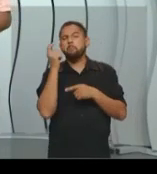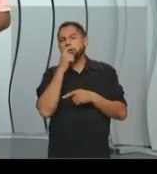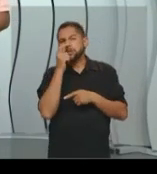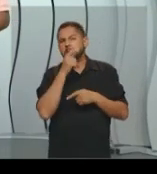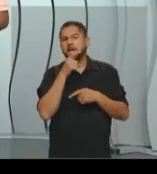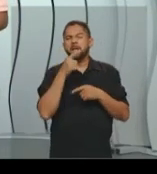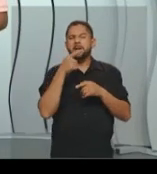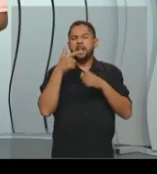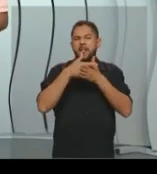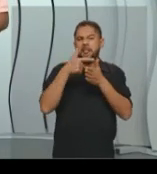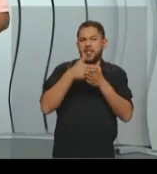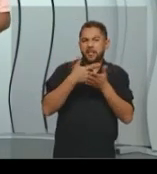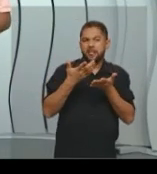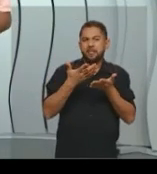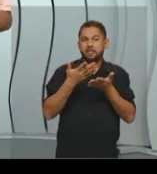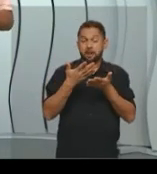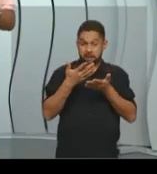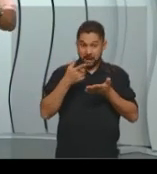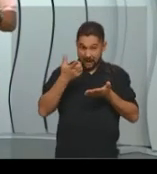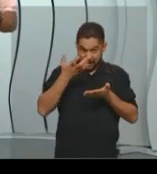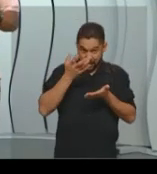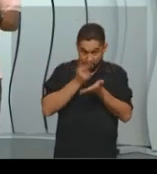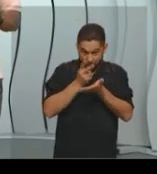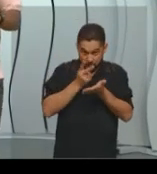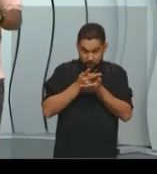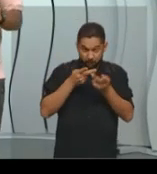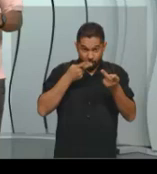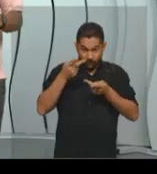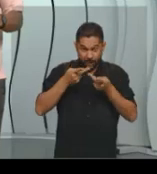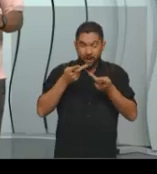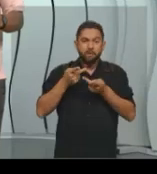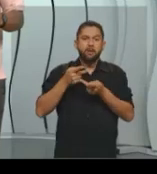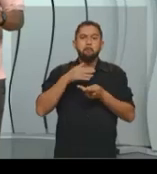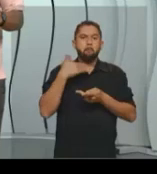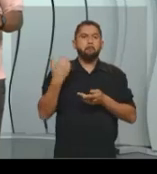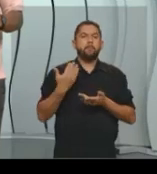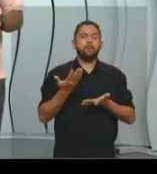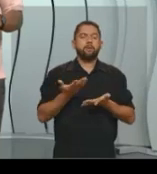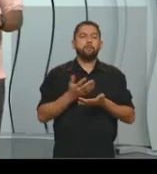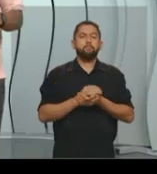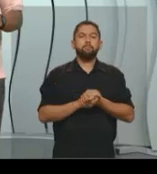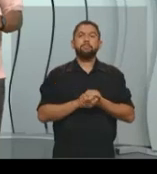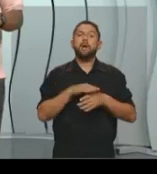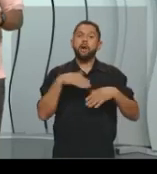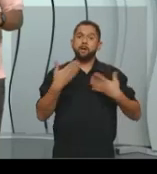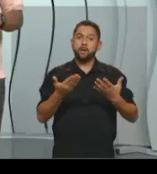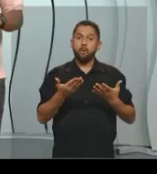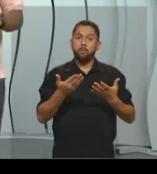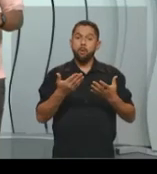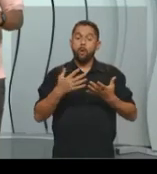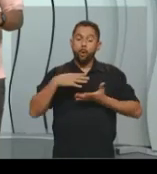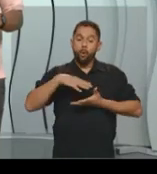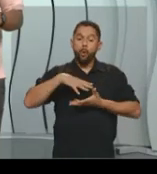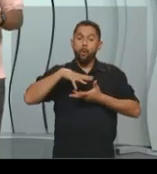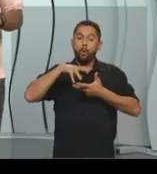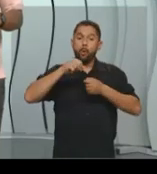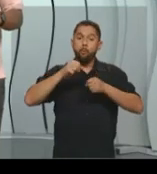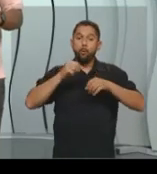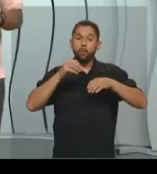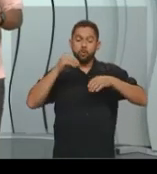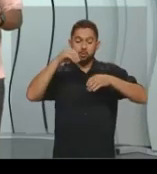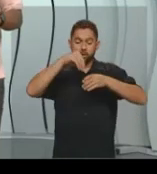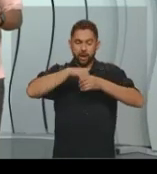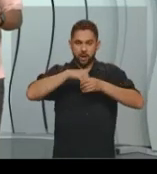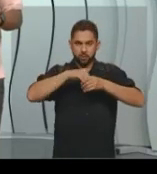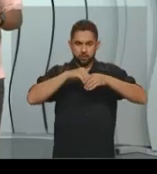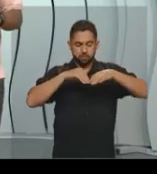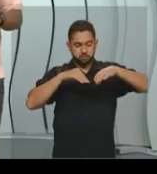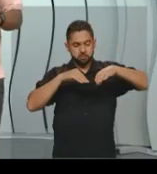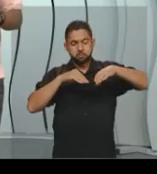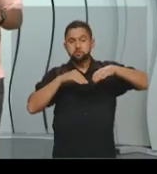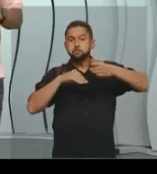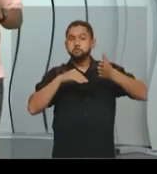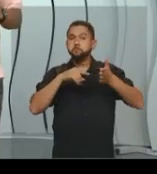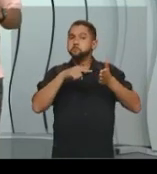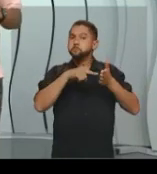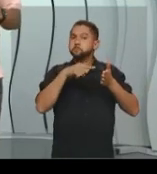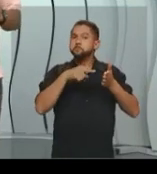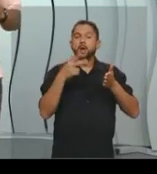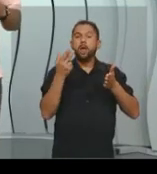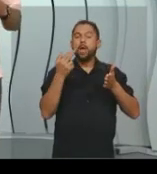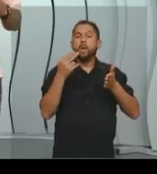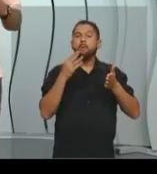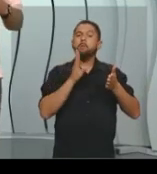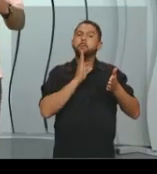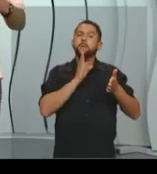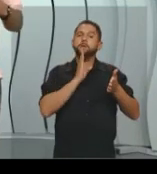seria capaz de morrer. O mundo dentro da caverna corresponde a todo o conhecimento que chega até nós pelos sentidos.